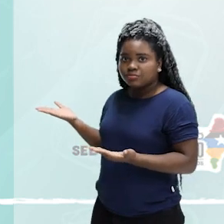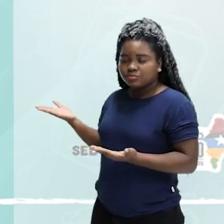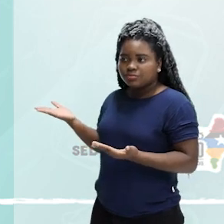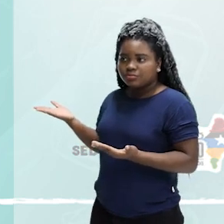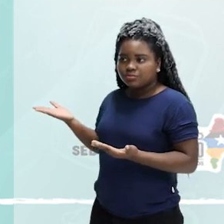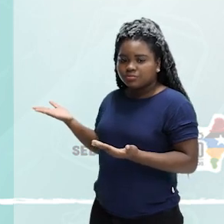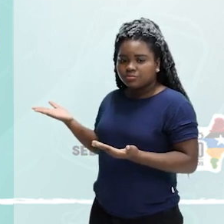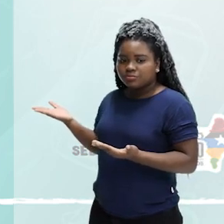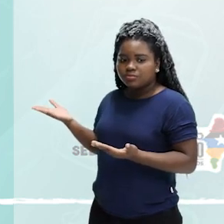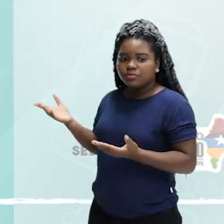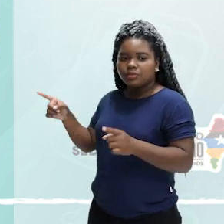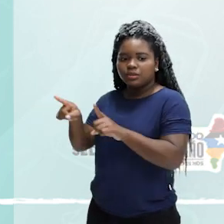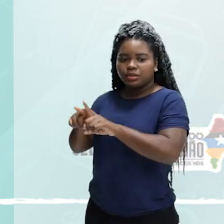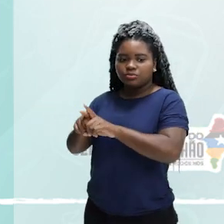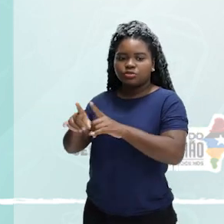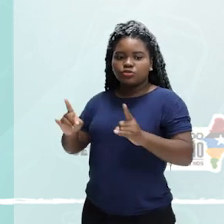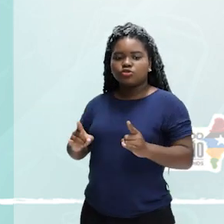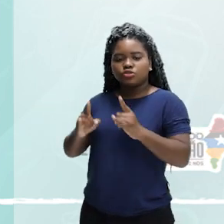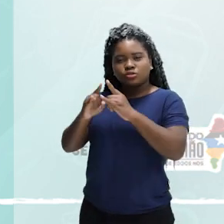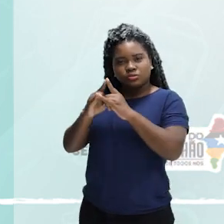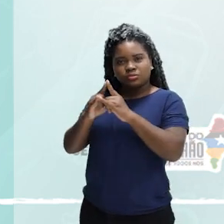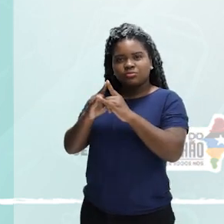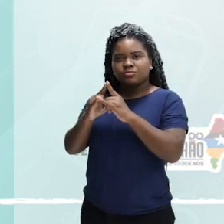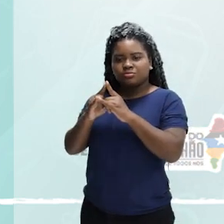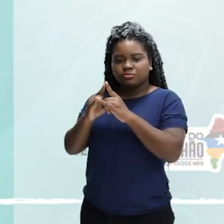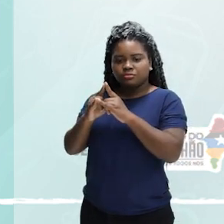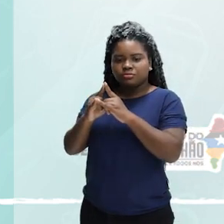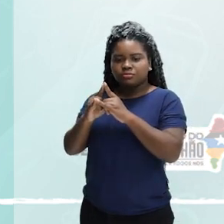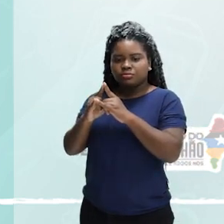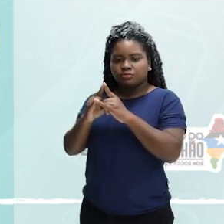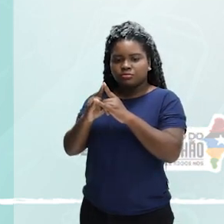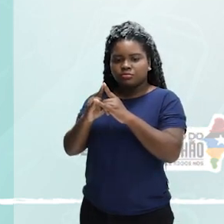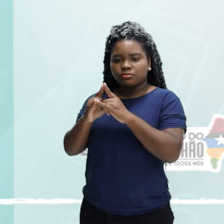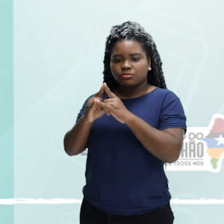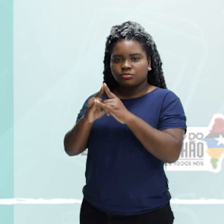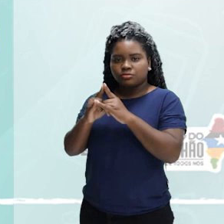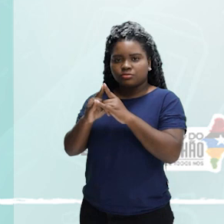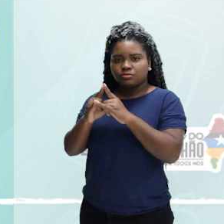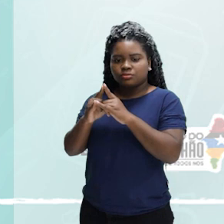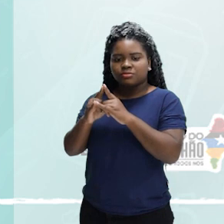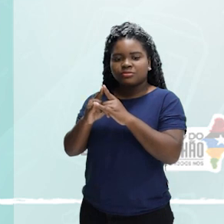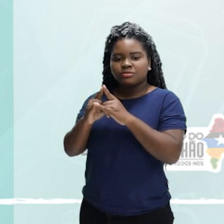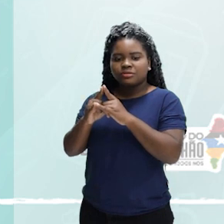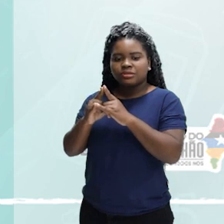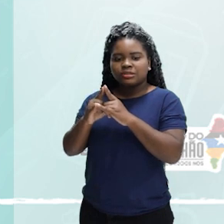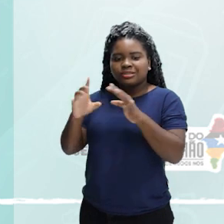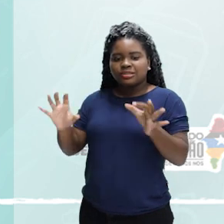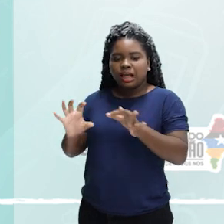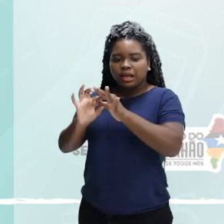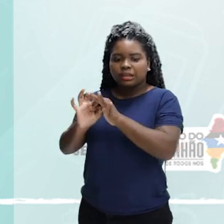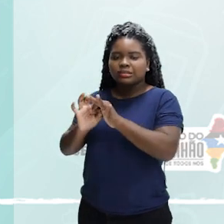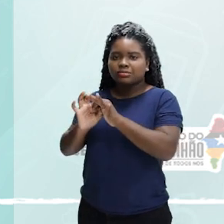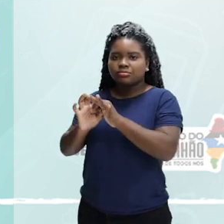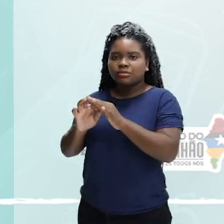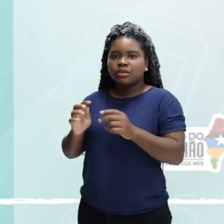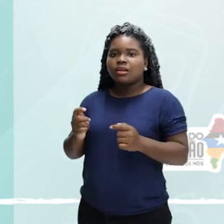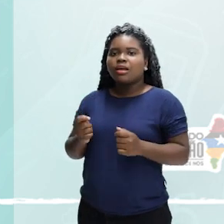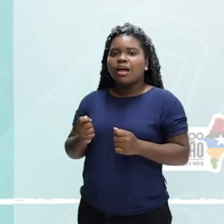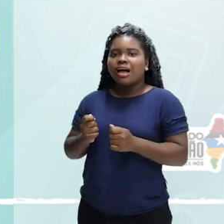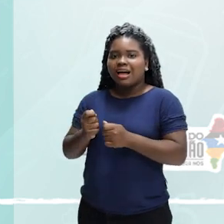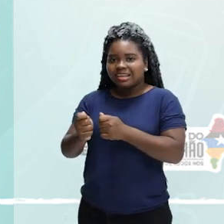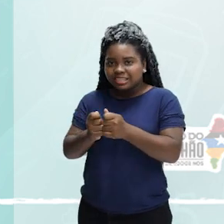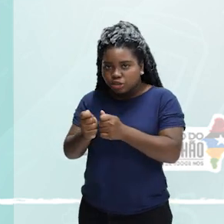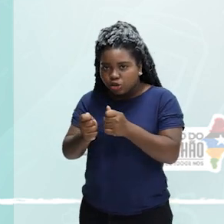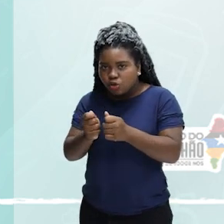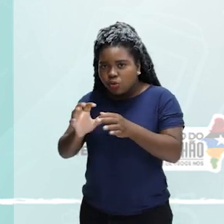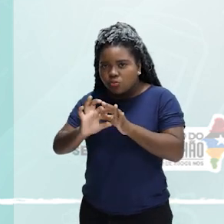Ó, instituições democráticas sólidas, consistentes, associadas à economia livre,